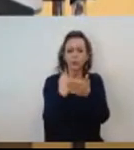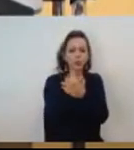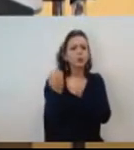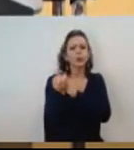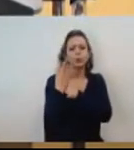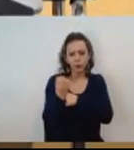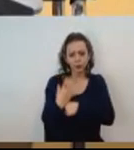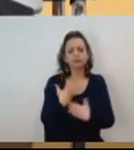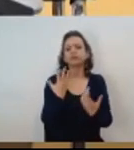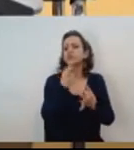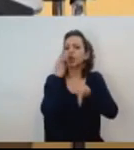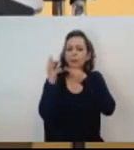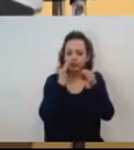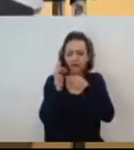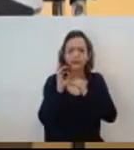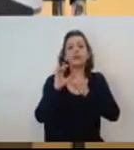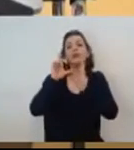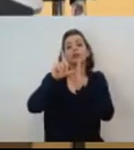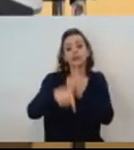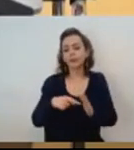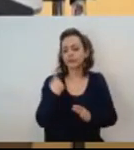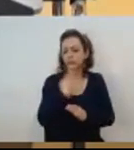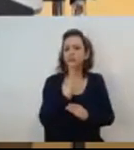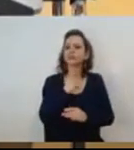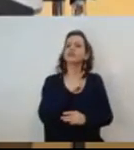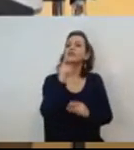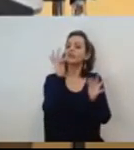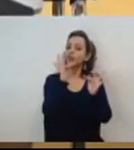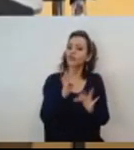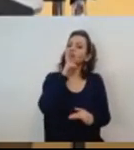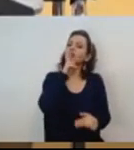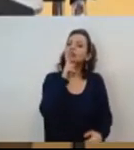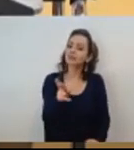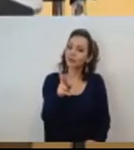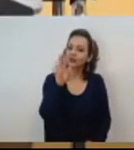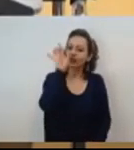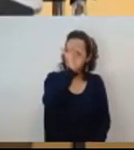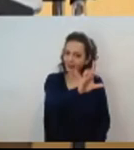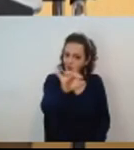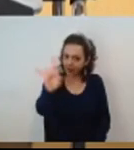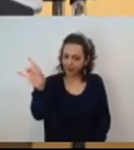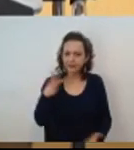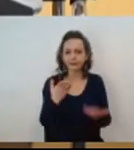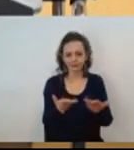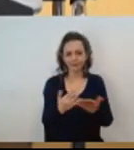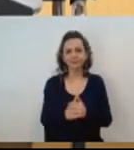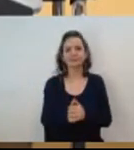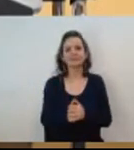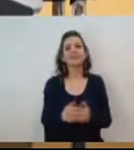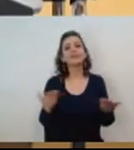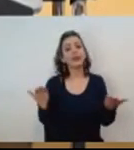felicidade e posteriormente responder a cada um de vocês bem Vamos agora para o nosso